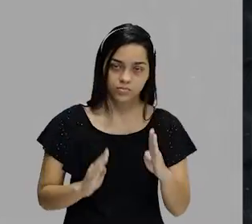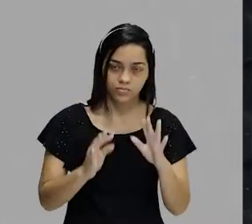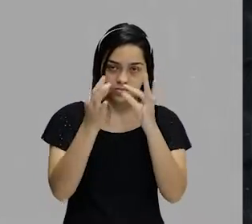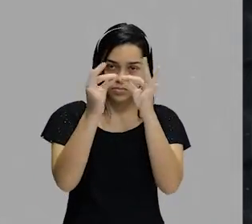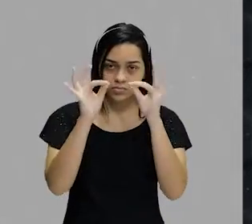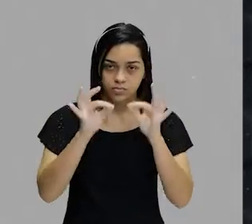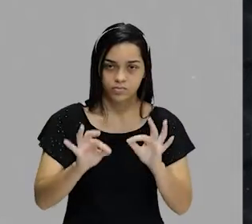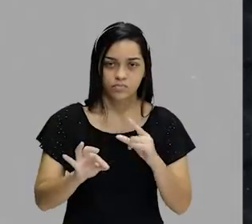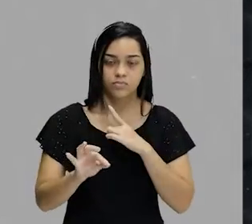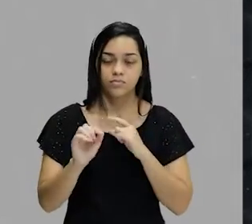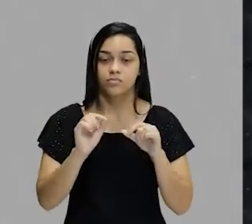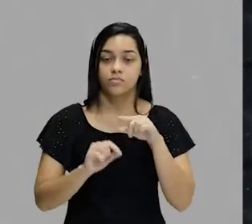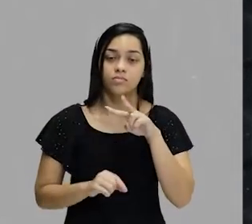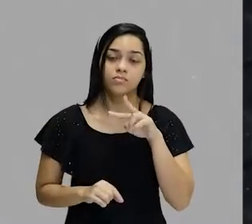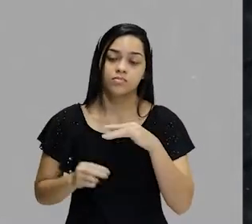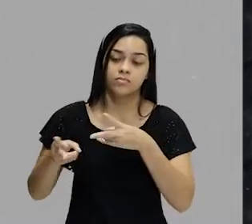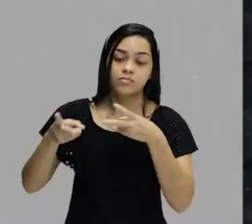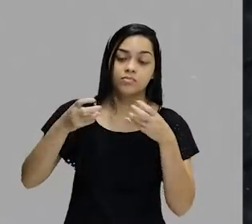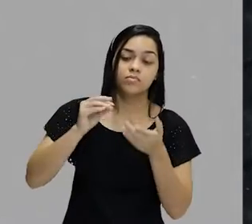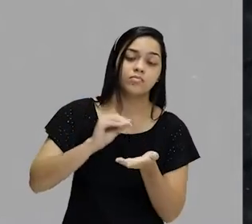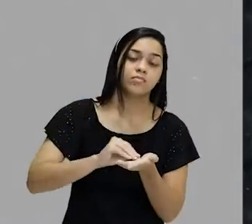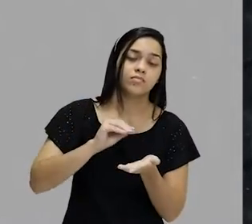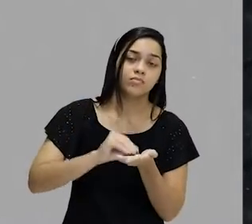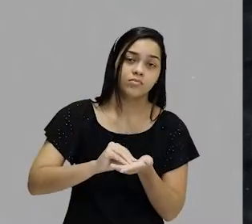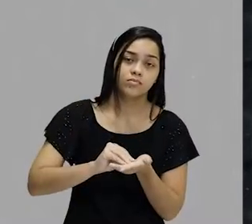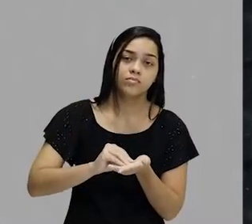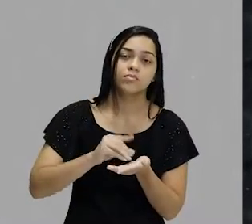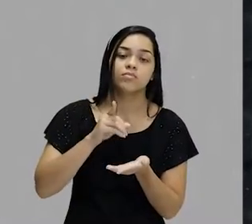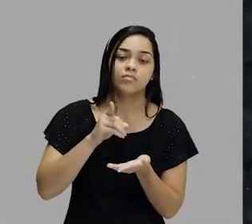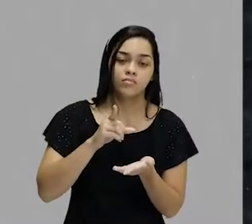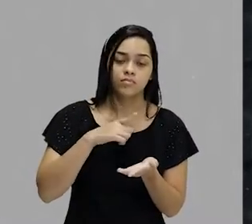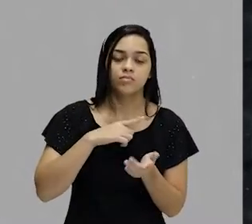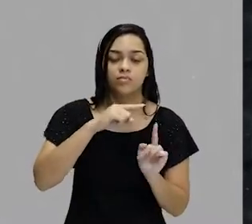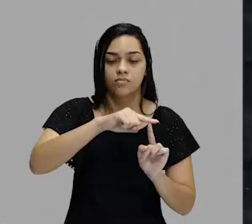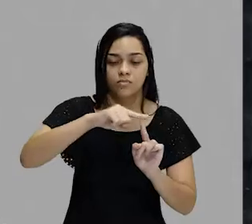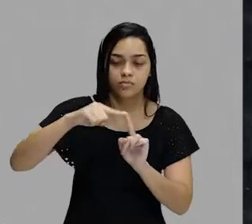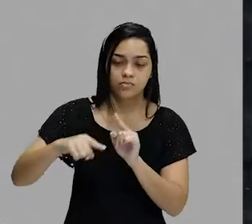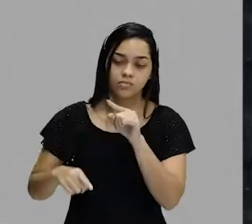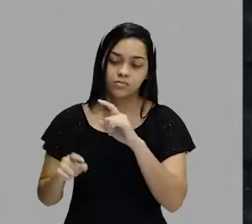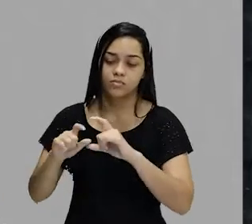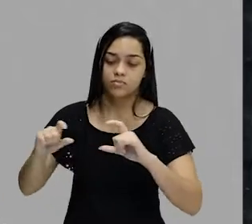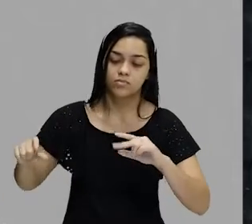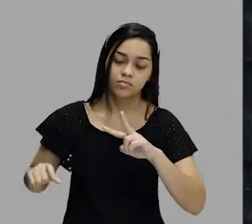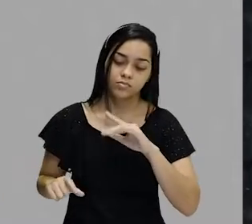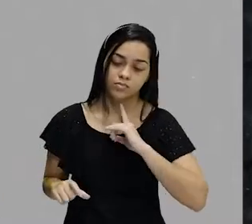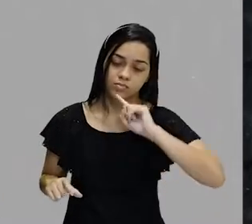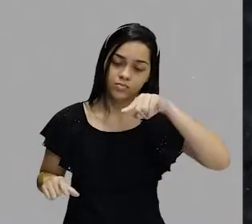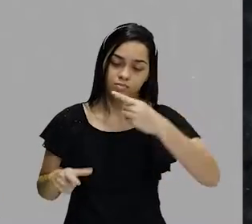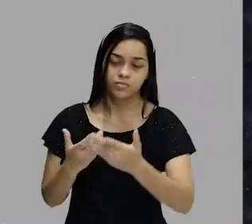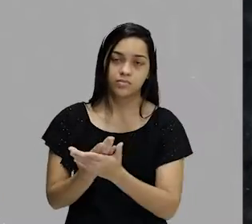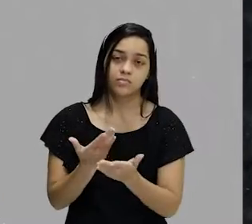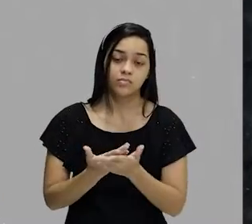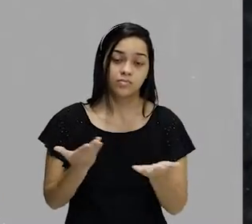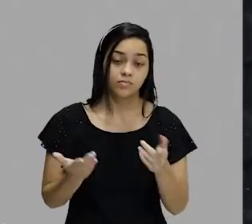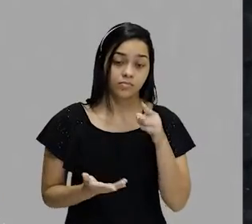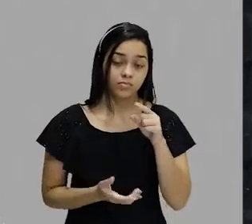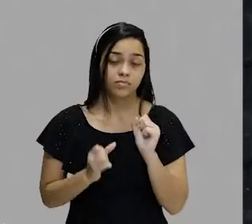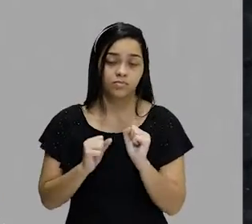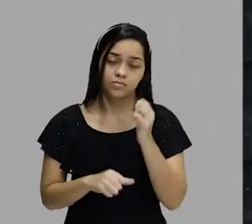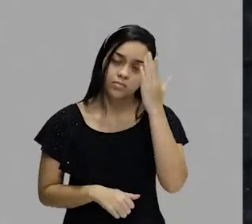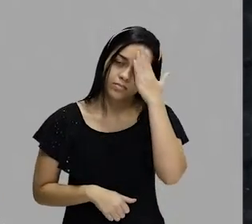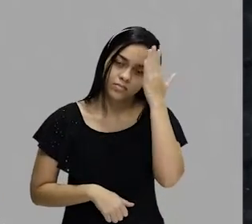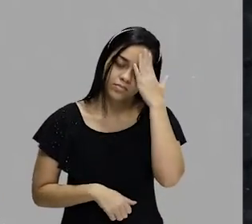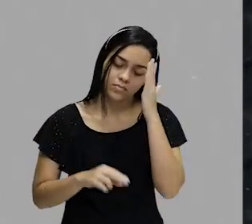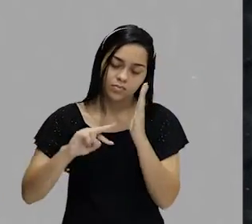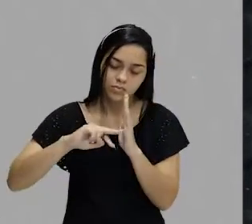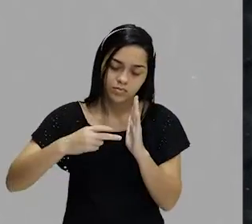sintática, na hora que você detectar o que está faltando, é a classificação daquela oração que nós vamos ver na próxima aula. Hoje eu quero que você entenda